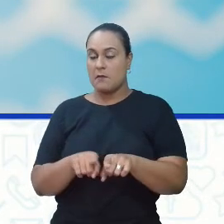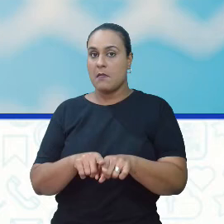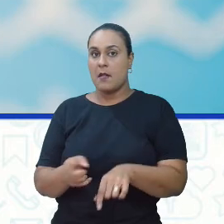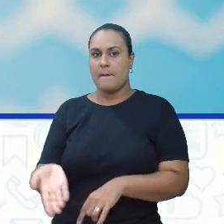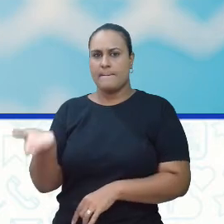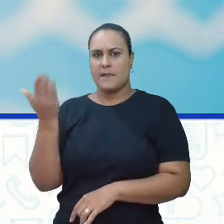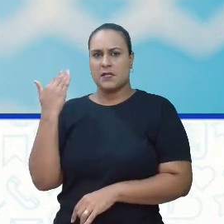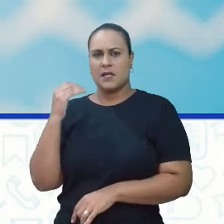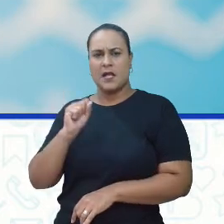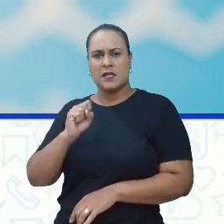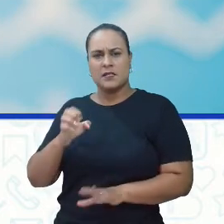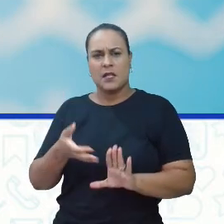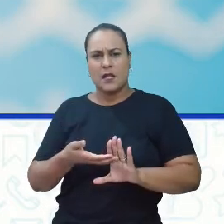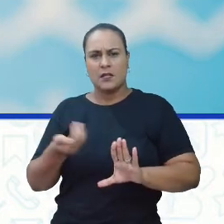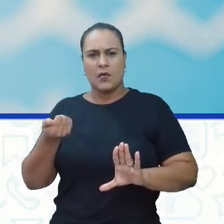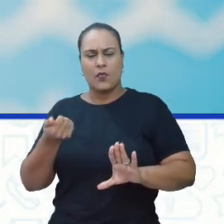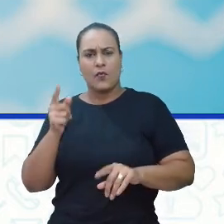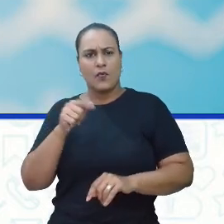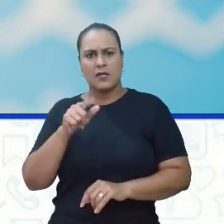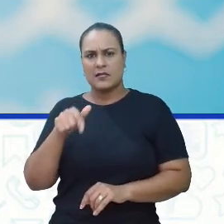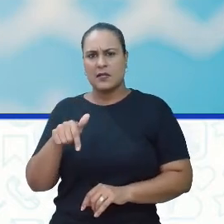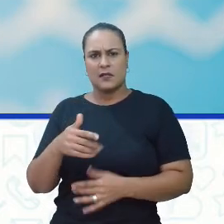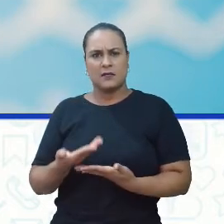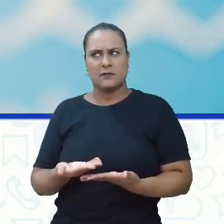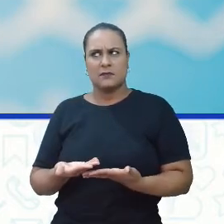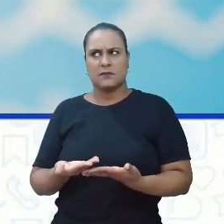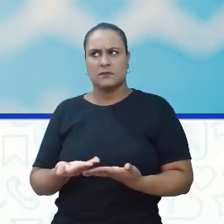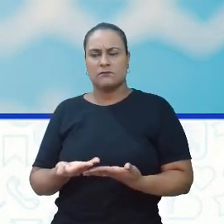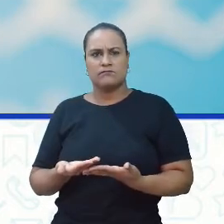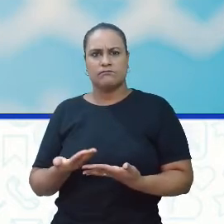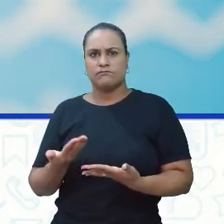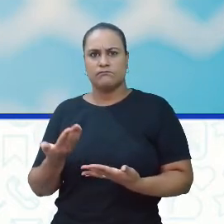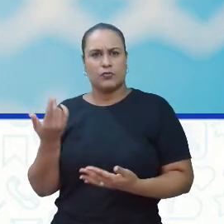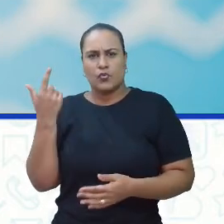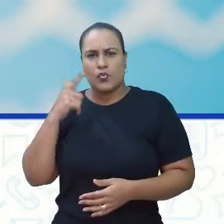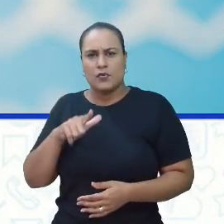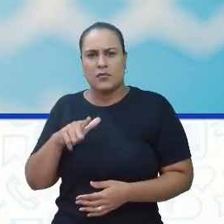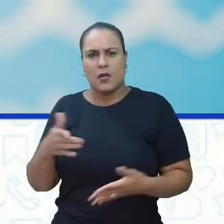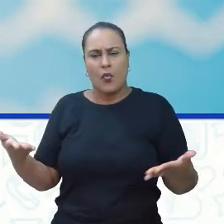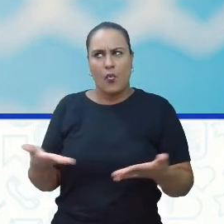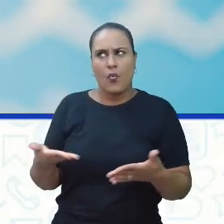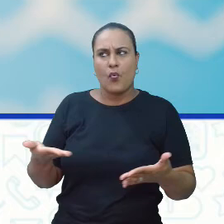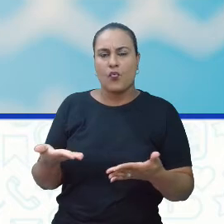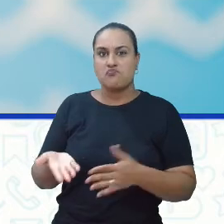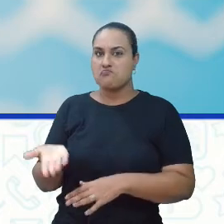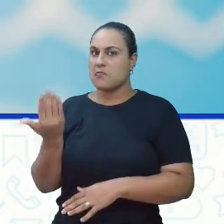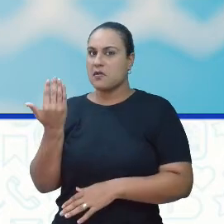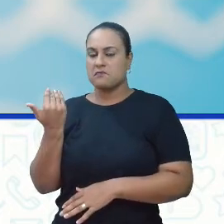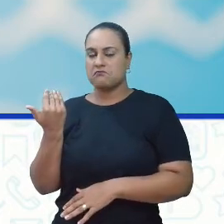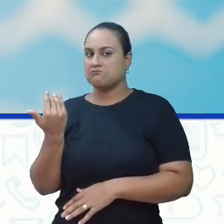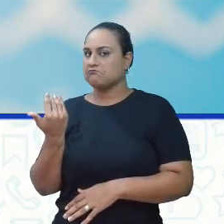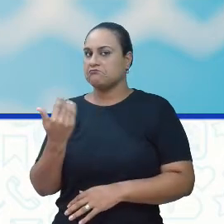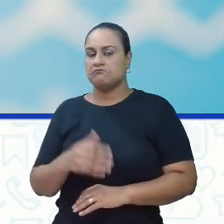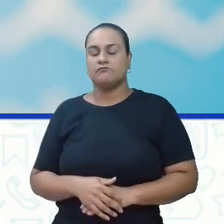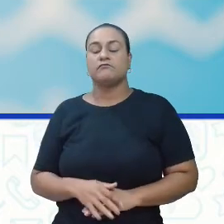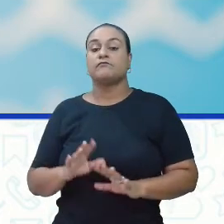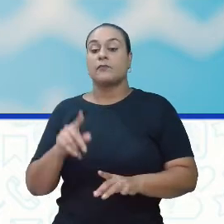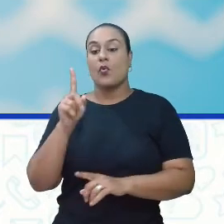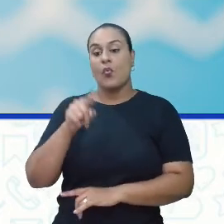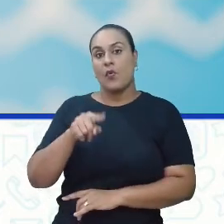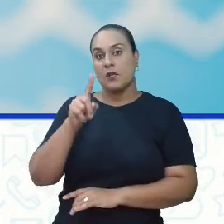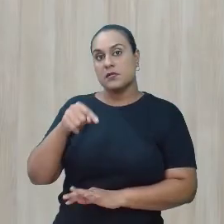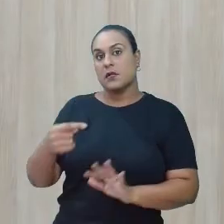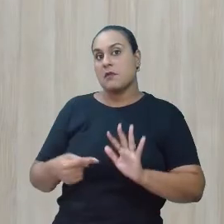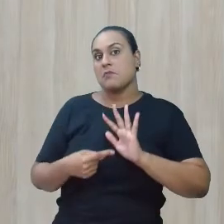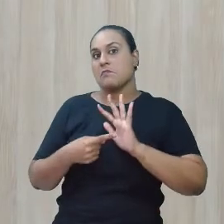o acento, ele vai ficar sem... Eu não consigo distinguir se ele está no presente ou se ele está no passado. Então, o acento vem